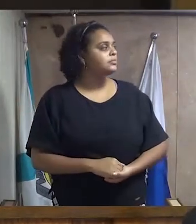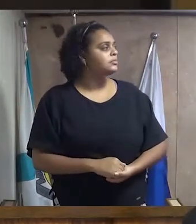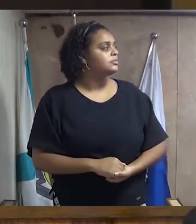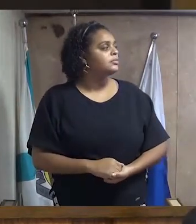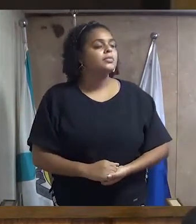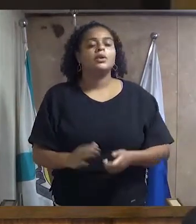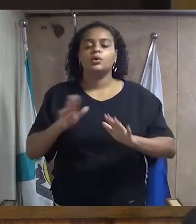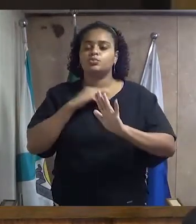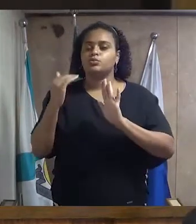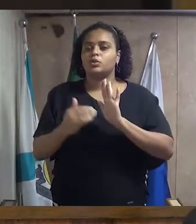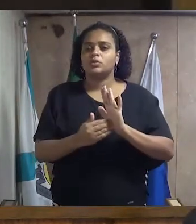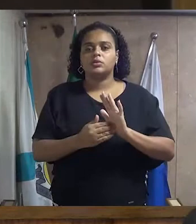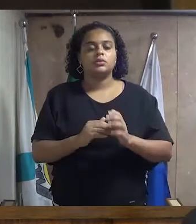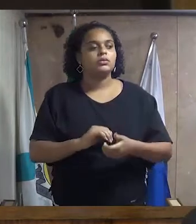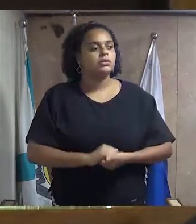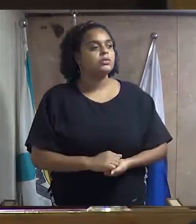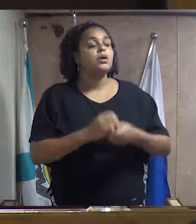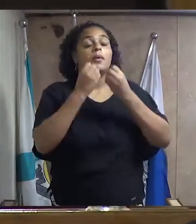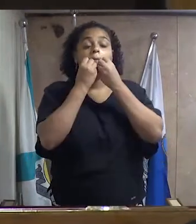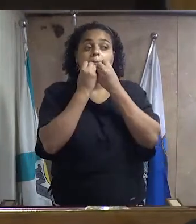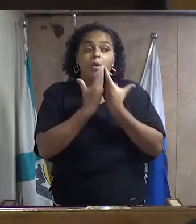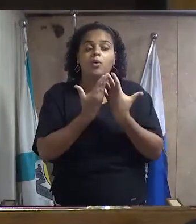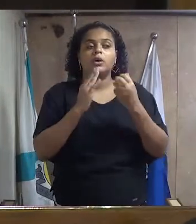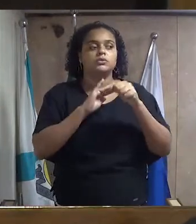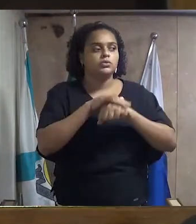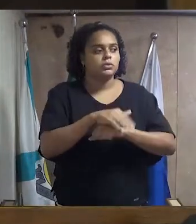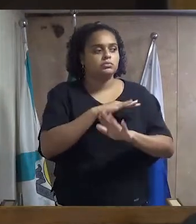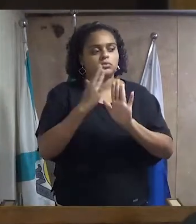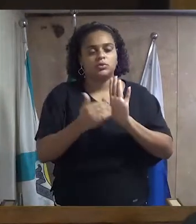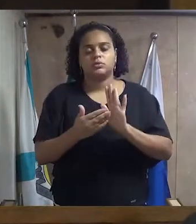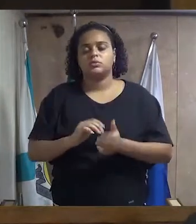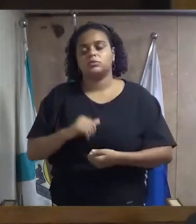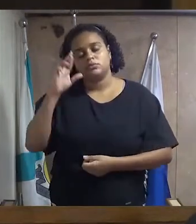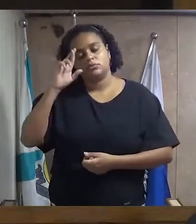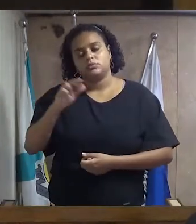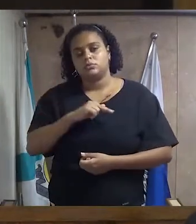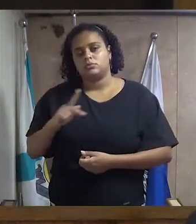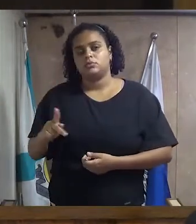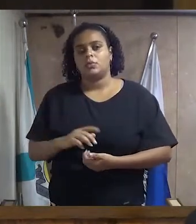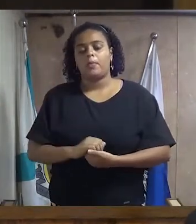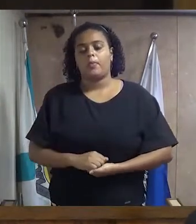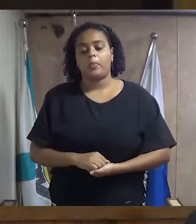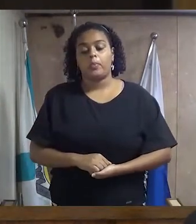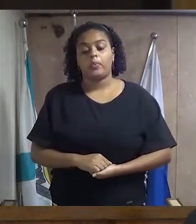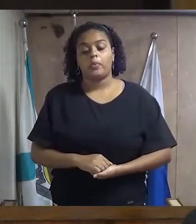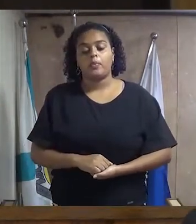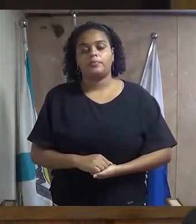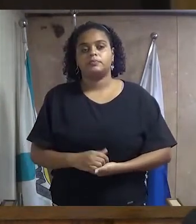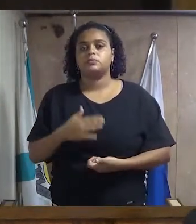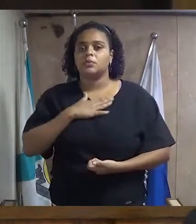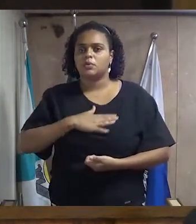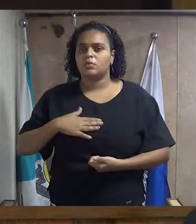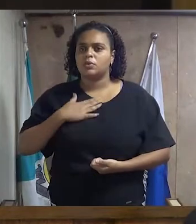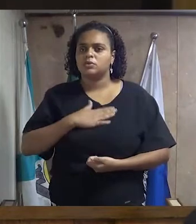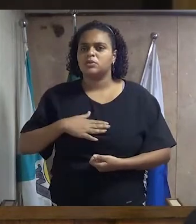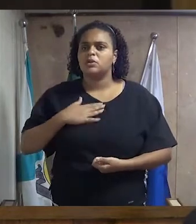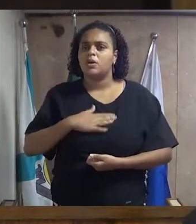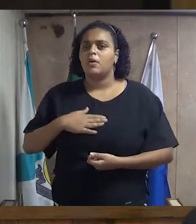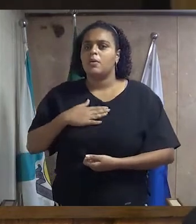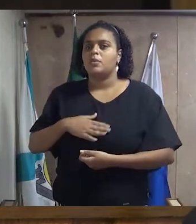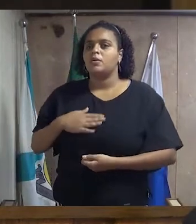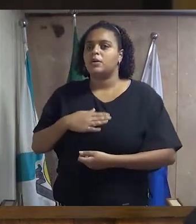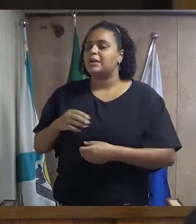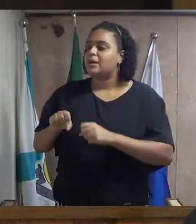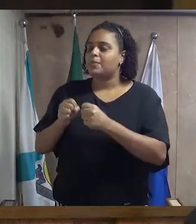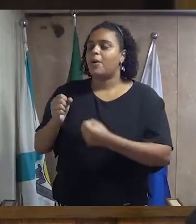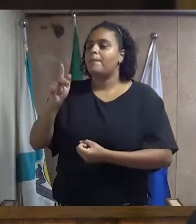nobres edis, meu cordial boa noite. Senhor presidente, eu gostaria de quebrar o protocolo